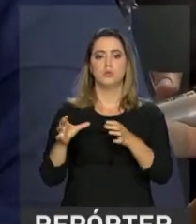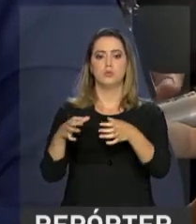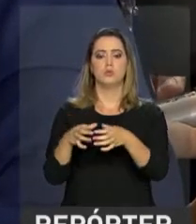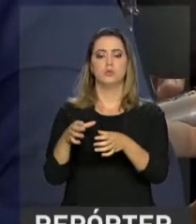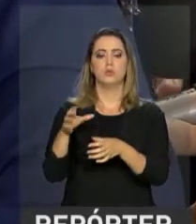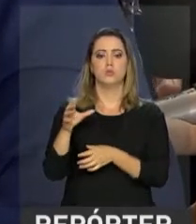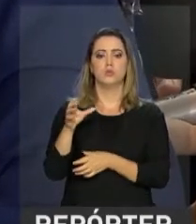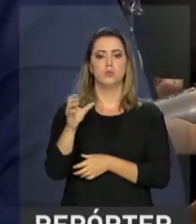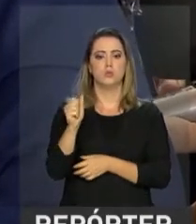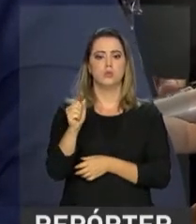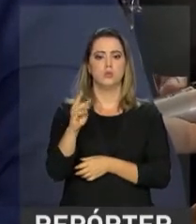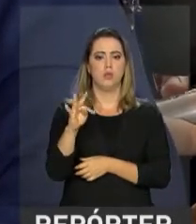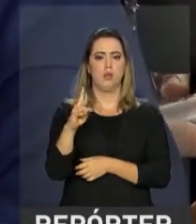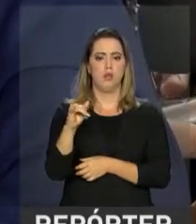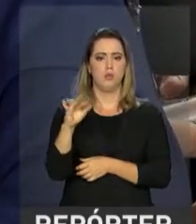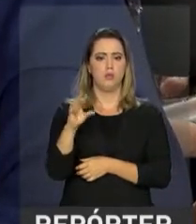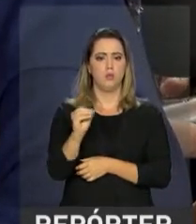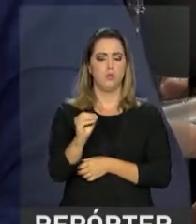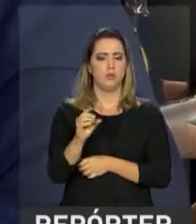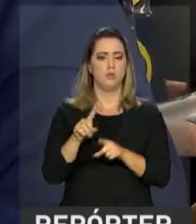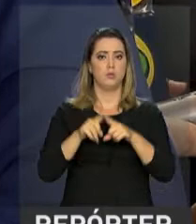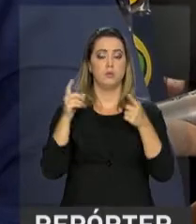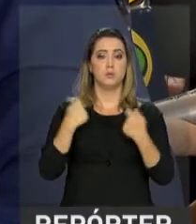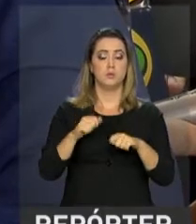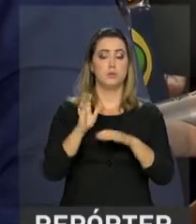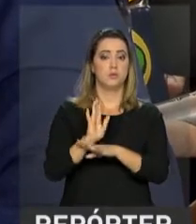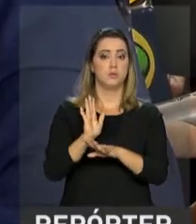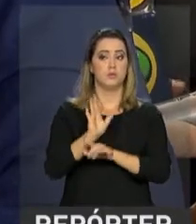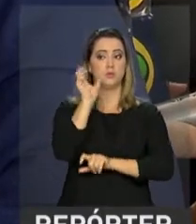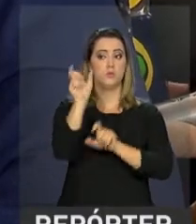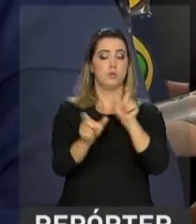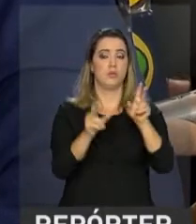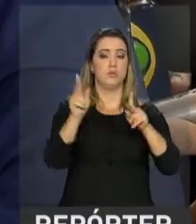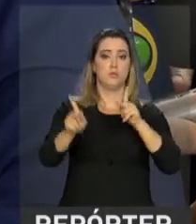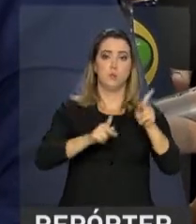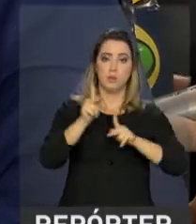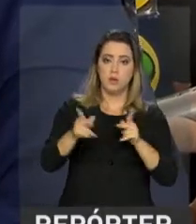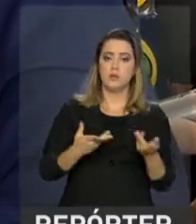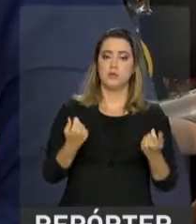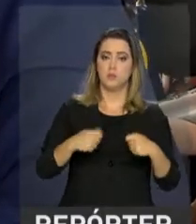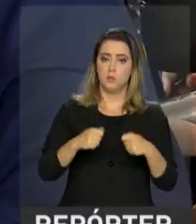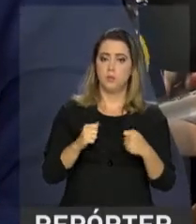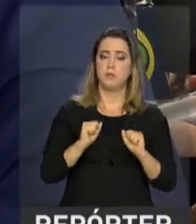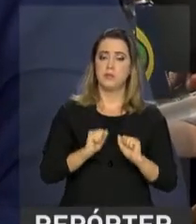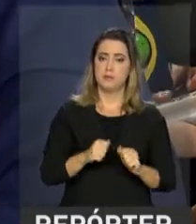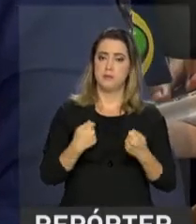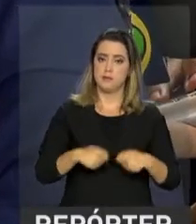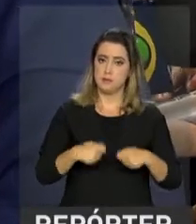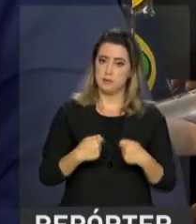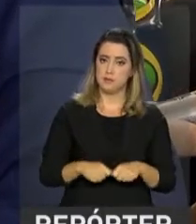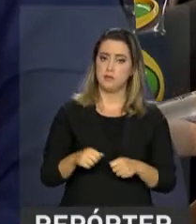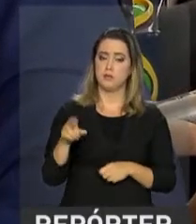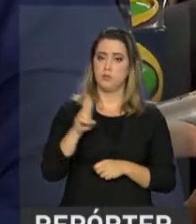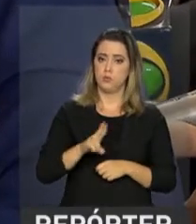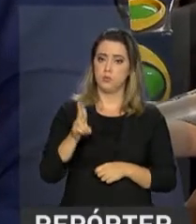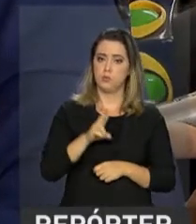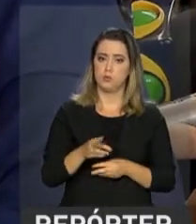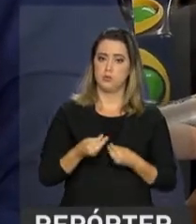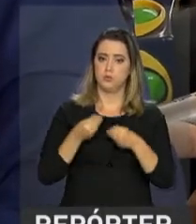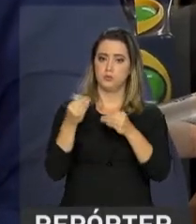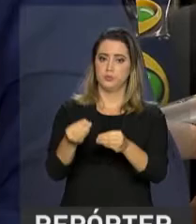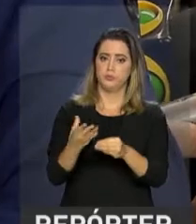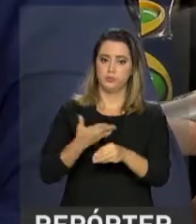cartórios ou benefícios e que prejudique o usuário. O importante é que a população possa usar o serviço que lhe dê o